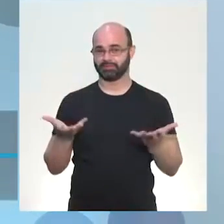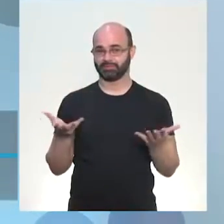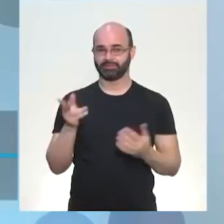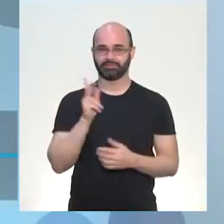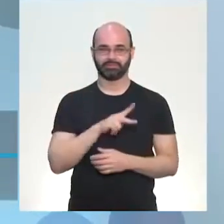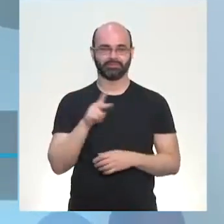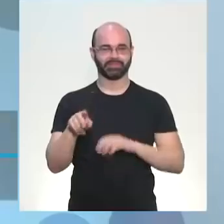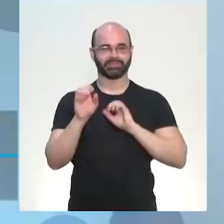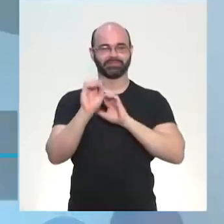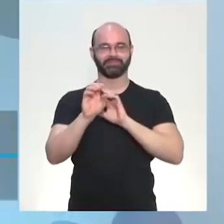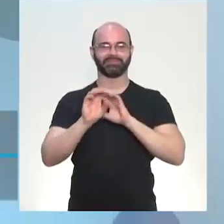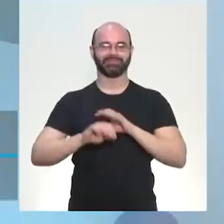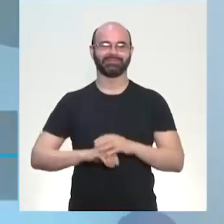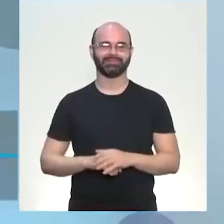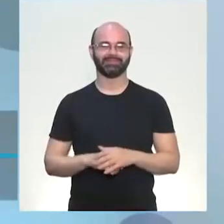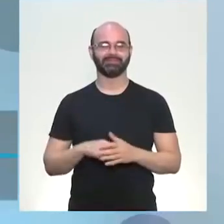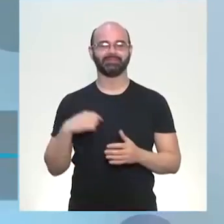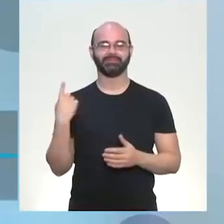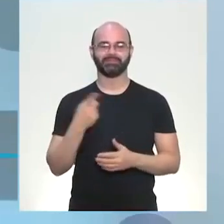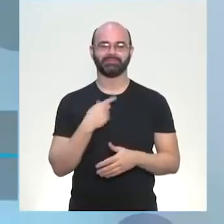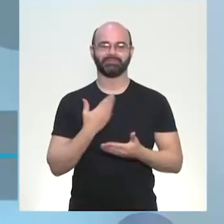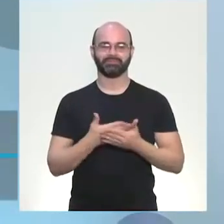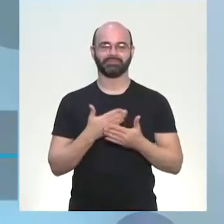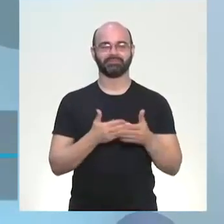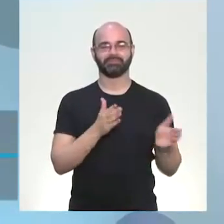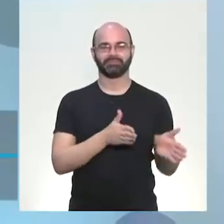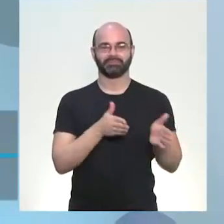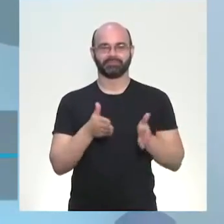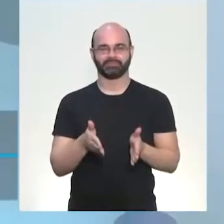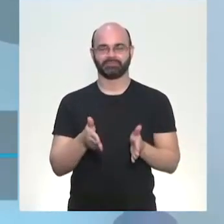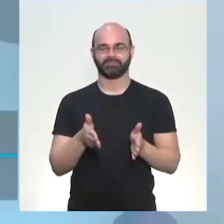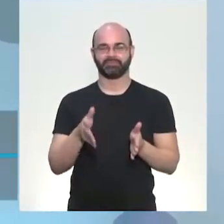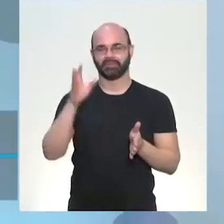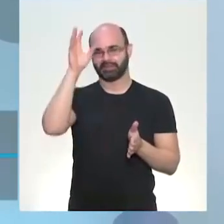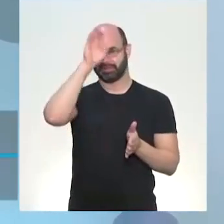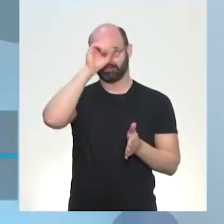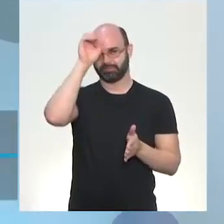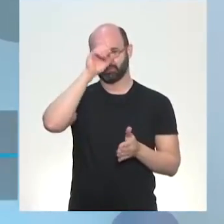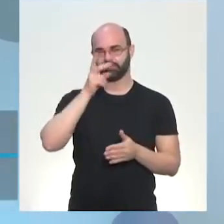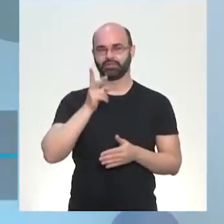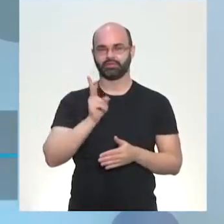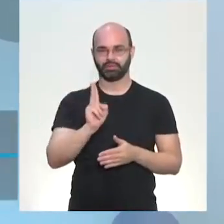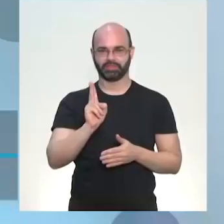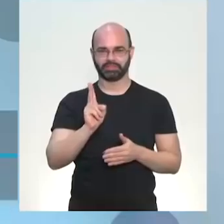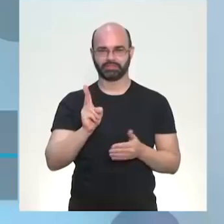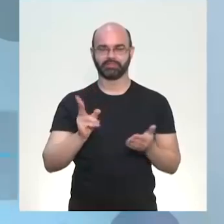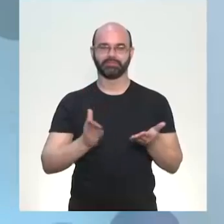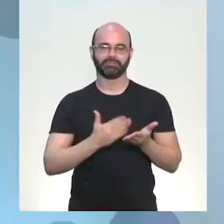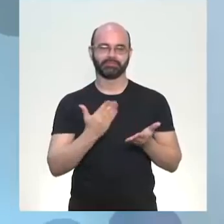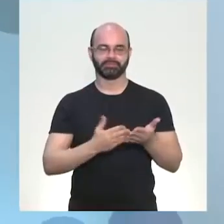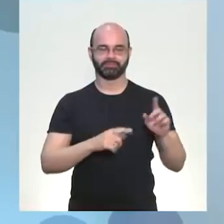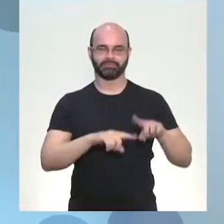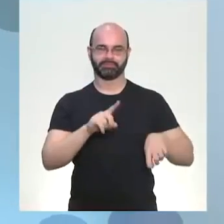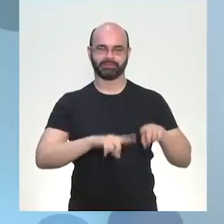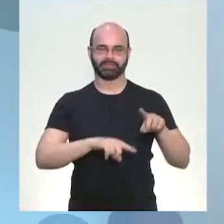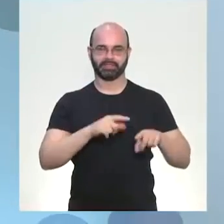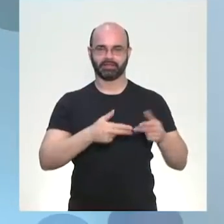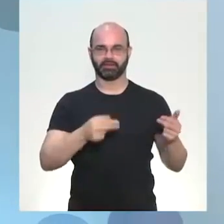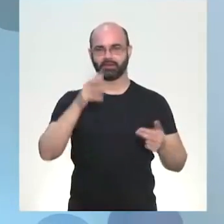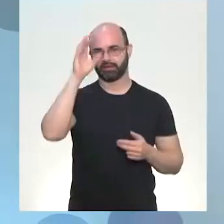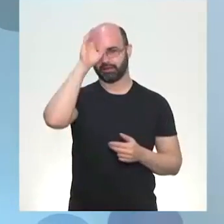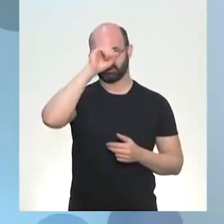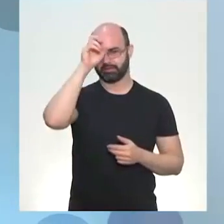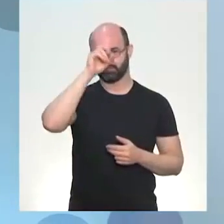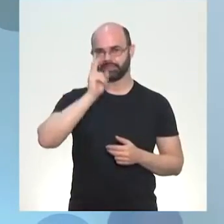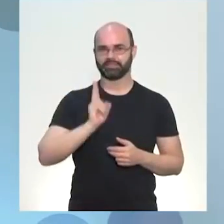continuar aí a situação de aprendizagem 2, estamos utilizando o material aí do Aprender Sempre. Para me acompanhar, ser o porta-voz